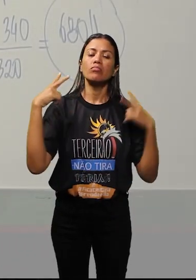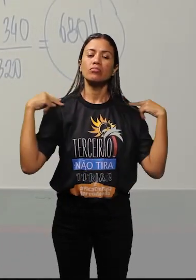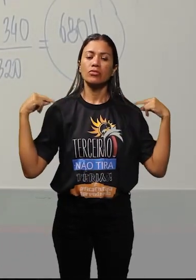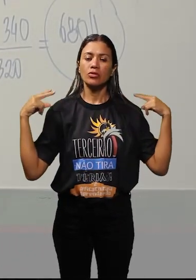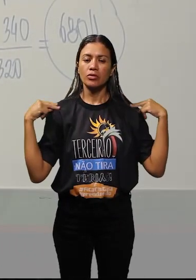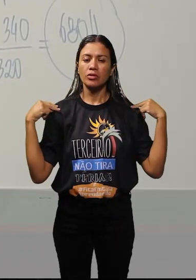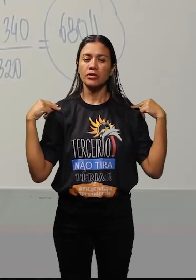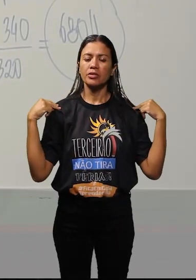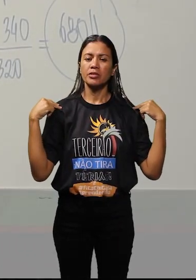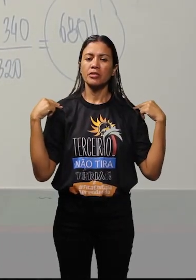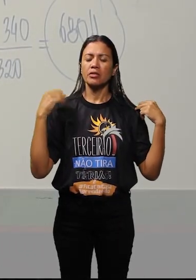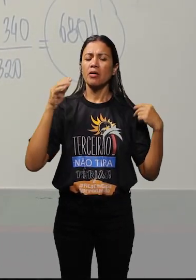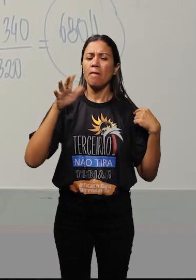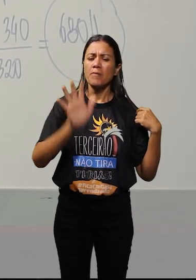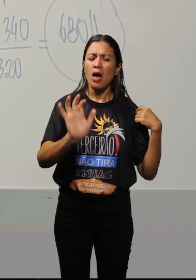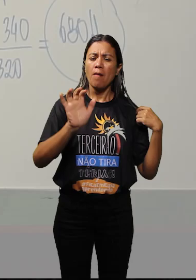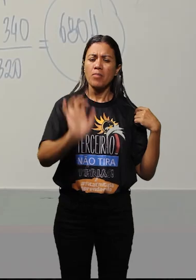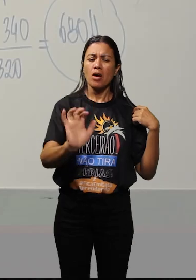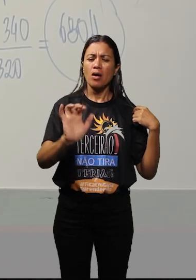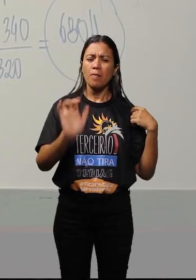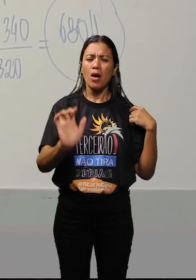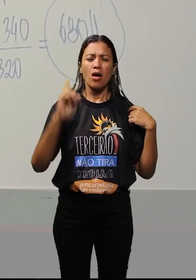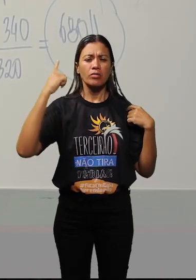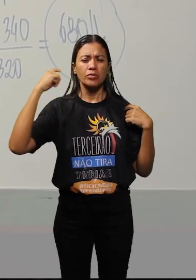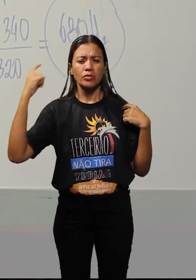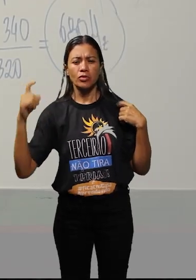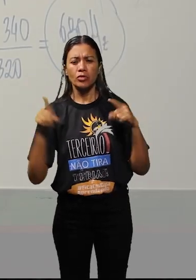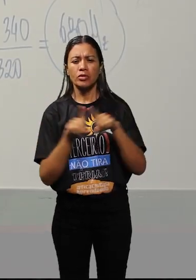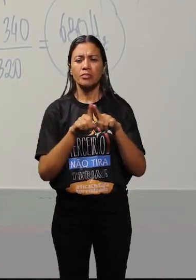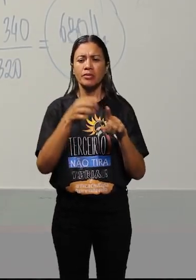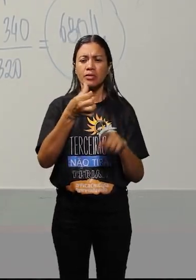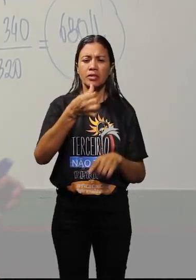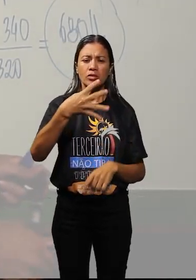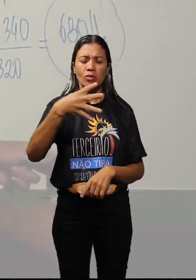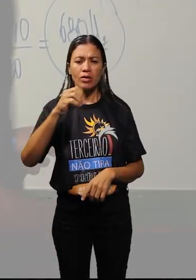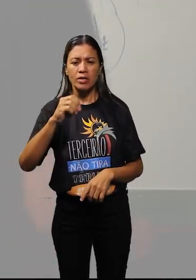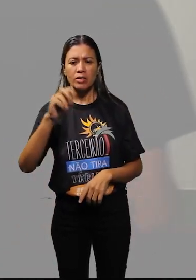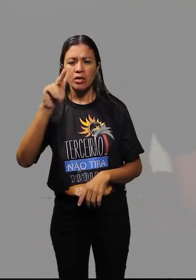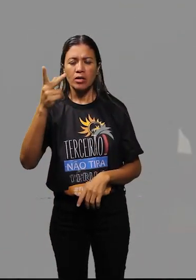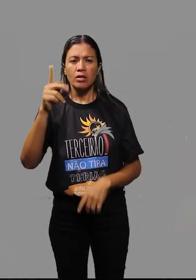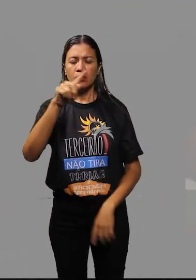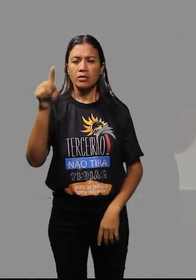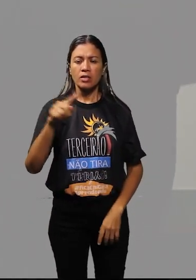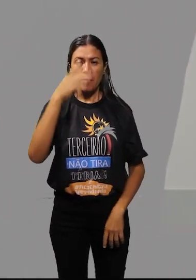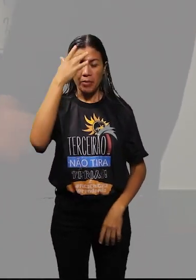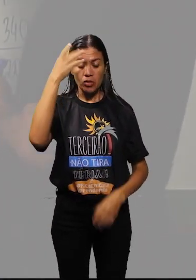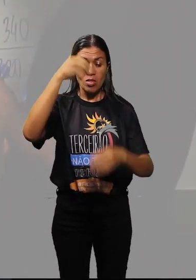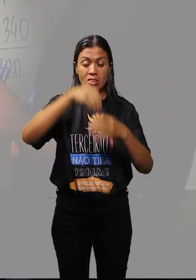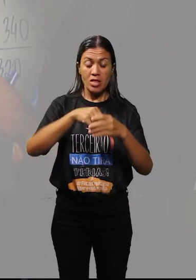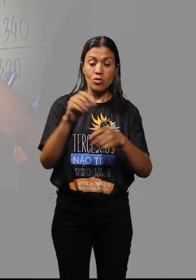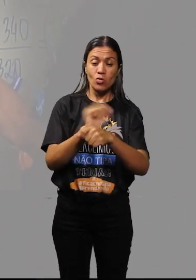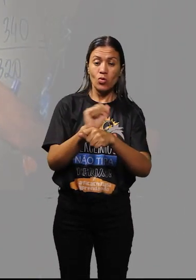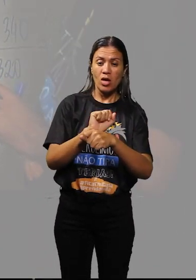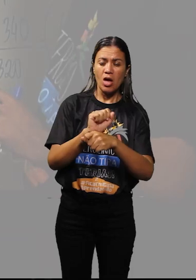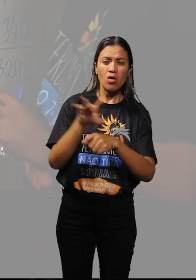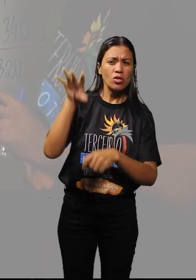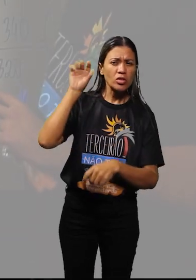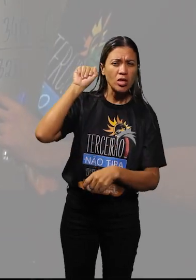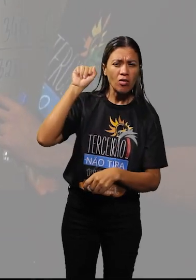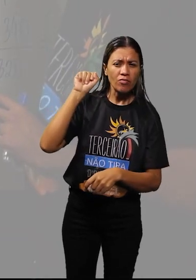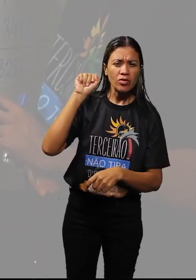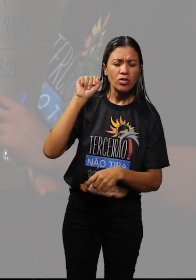carro, para alertá-lo, toca a buzina, cujo som por ele ouvido tem 640 Hz. Ou seja, o cara que está dentro do carro, ele está ouvindo a buzina na